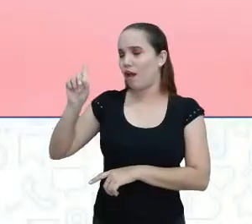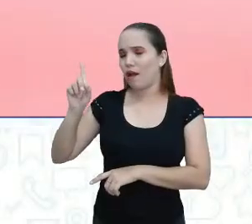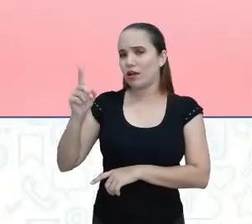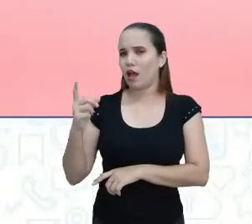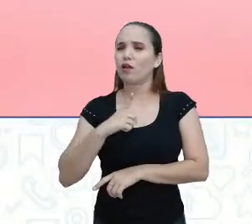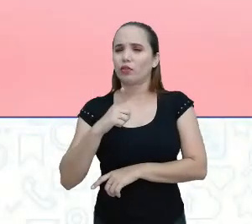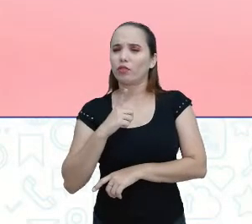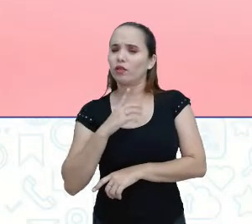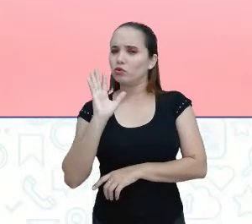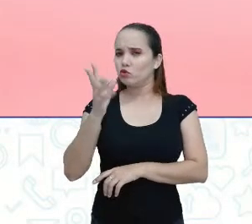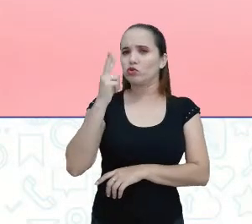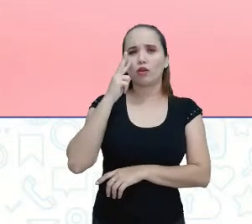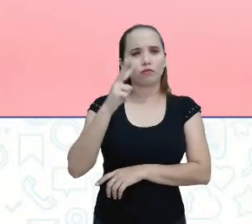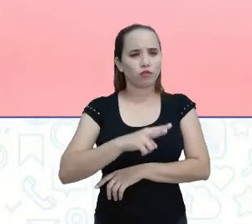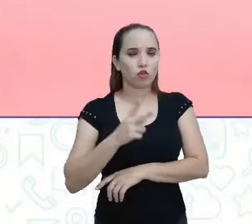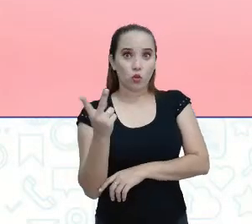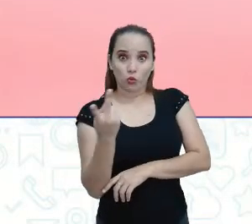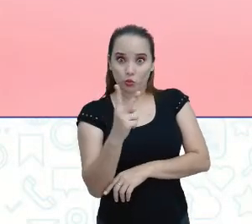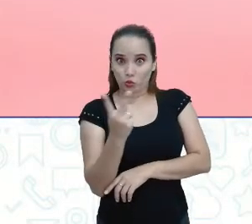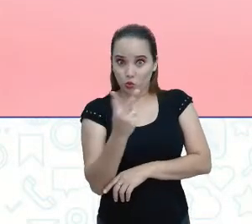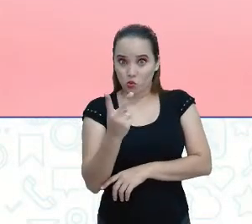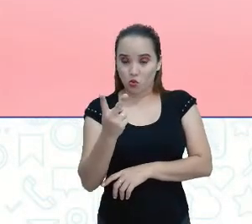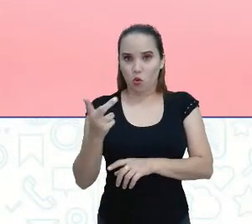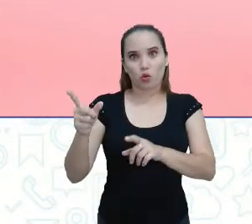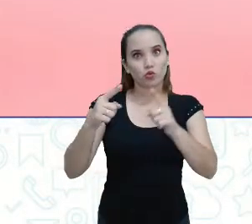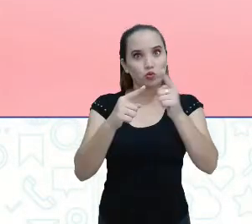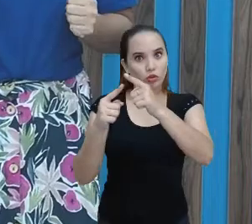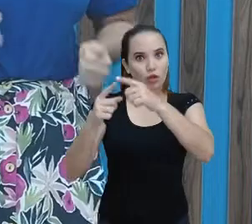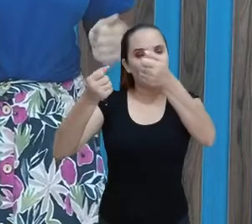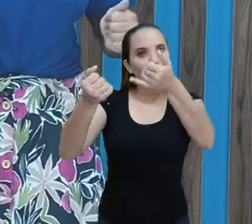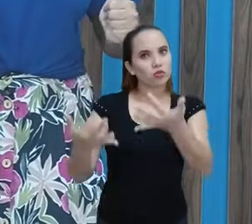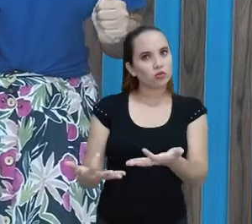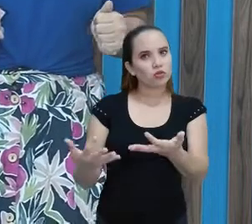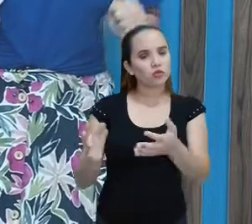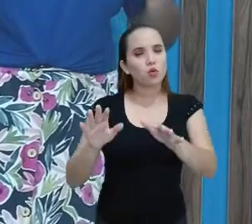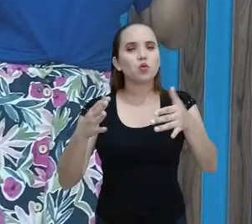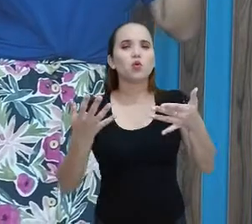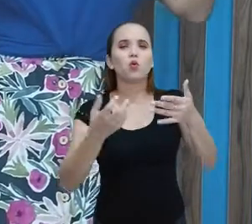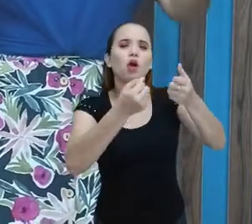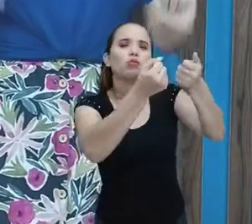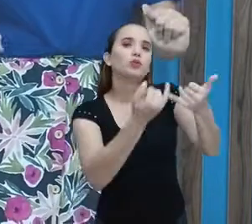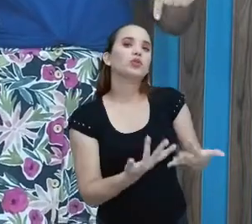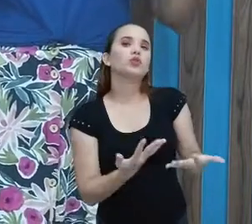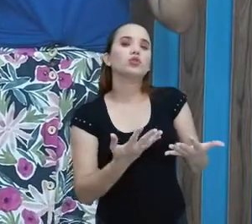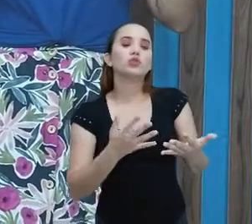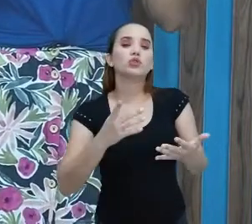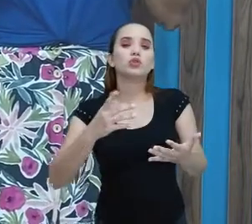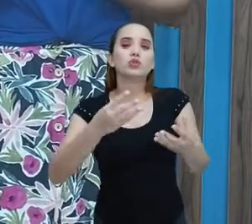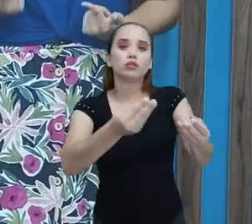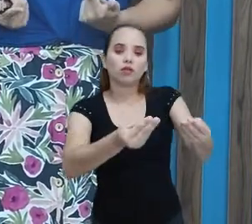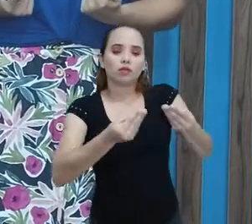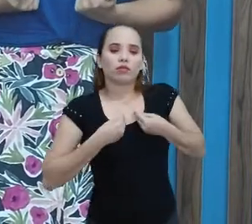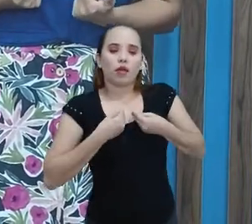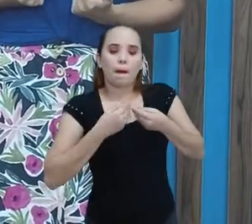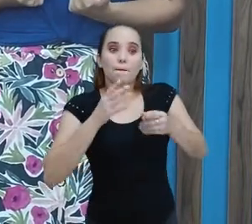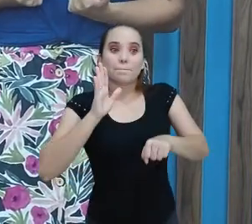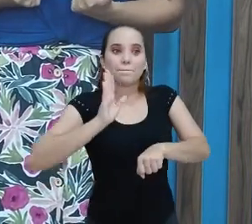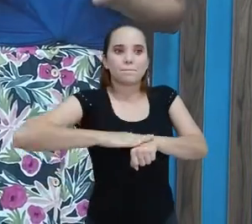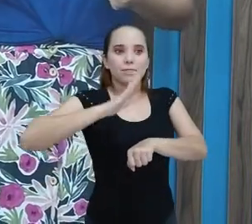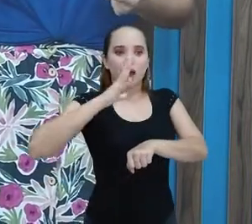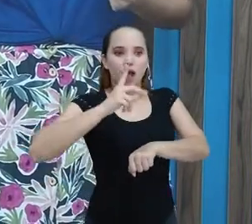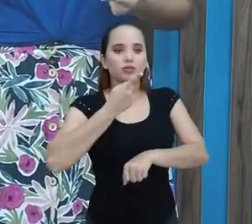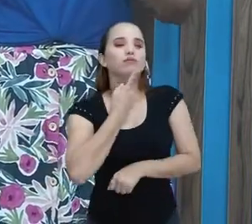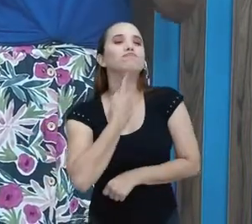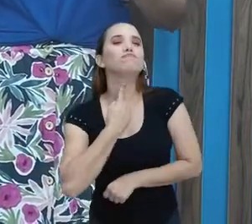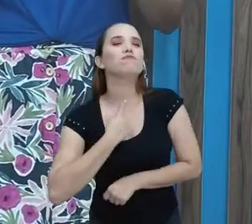morar? Eu acho que a segunda, porque ela traz qualidades da cidade.